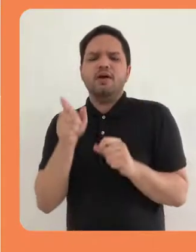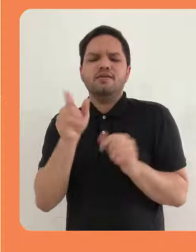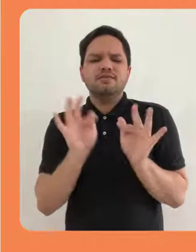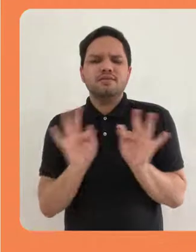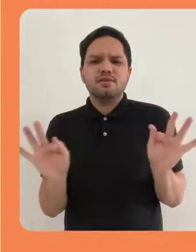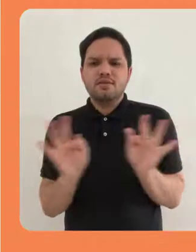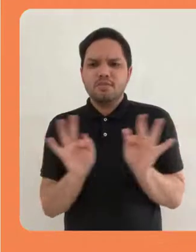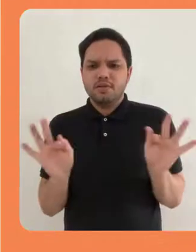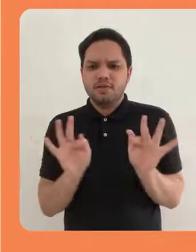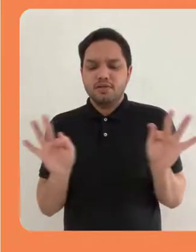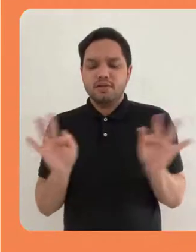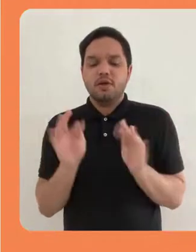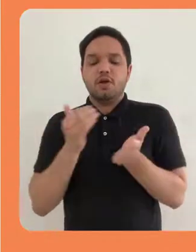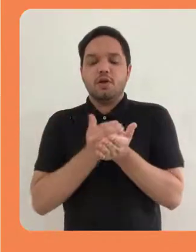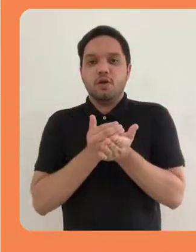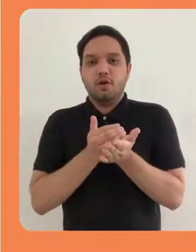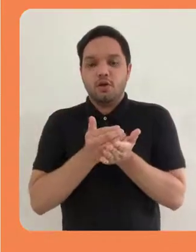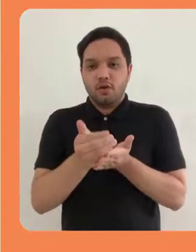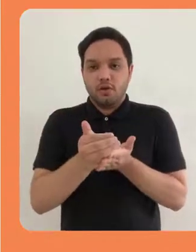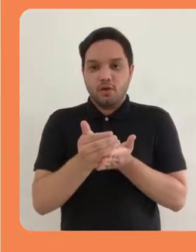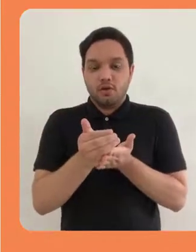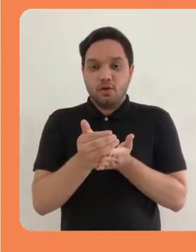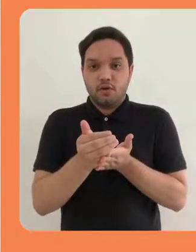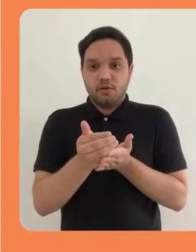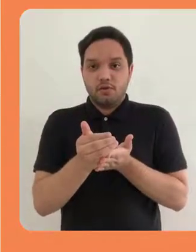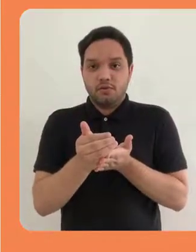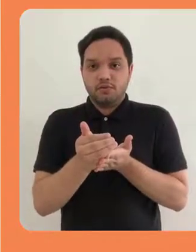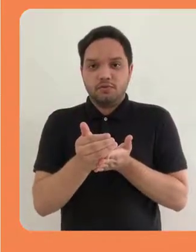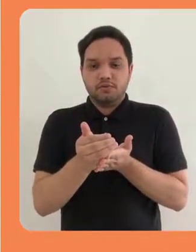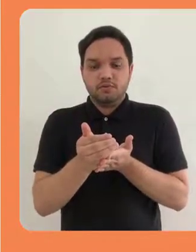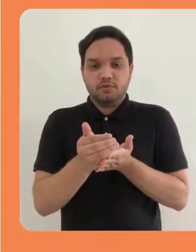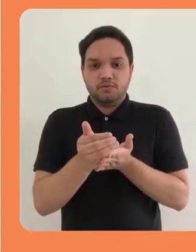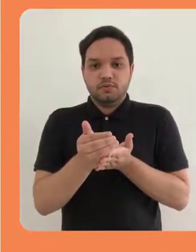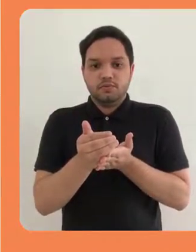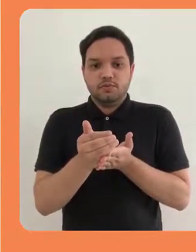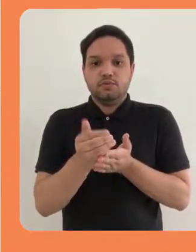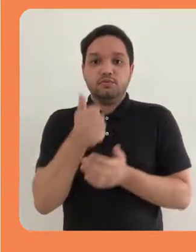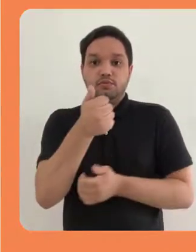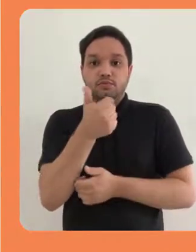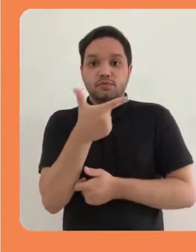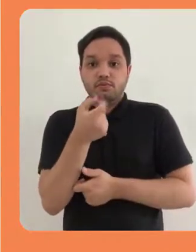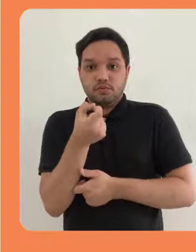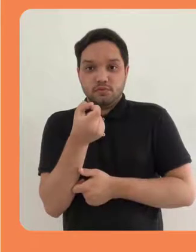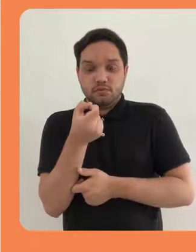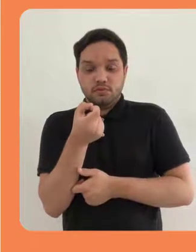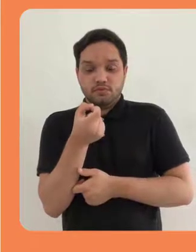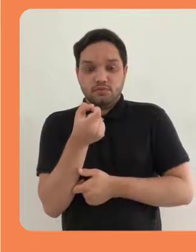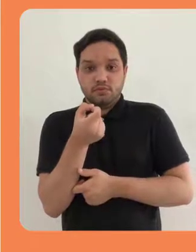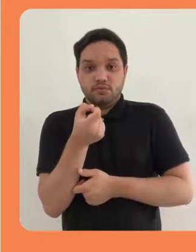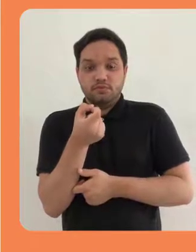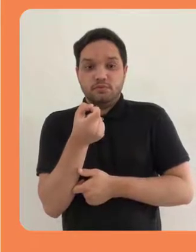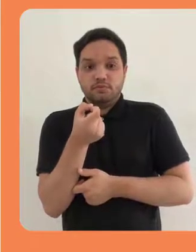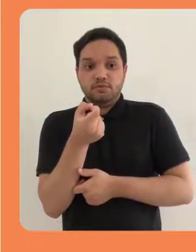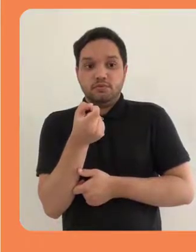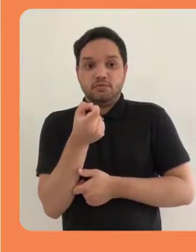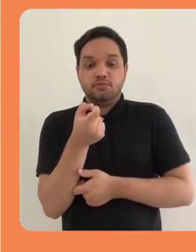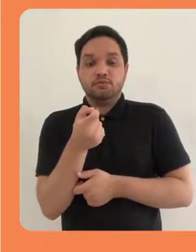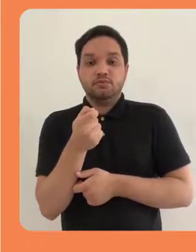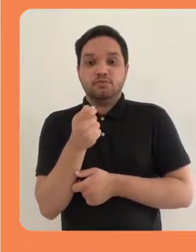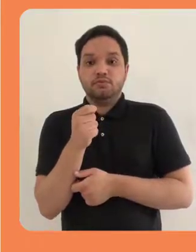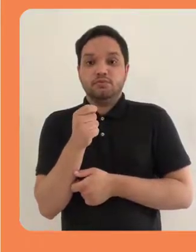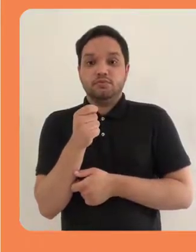é dependendo das regras que você criou modificar esse algoritmo é um algoritmo simples que